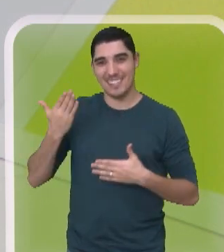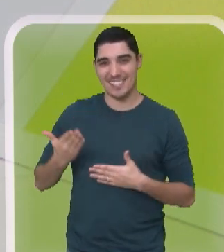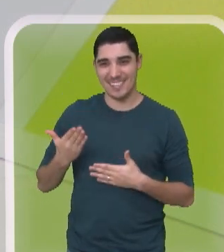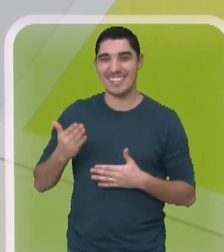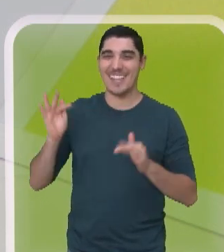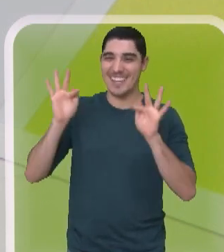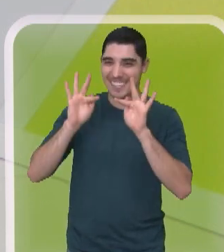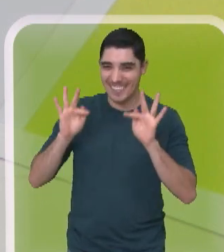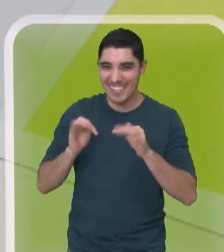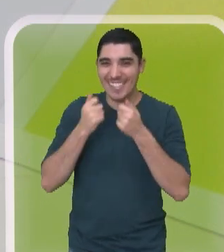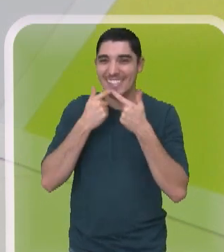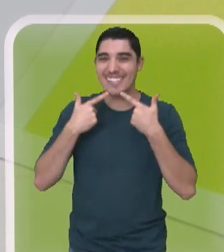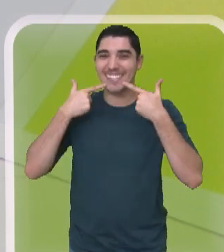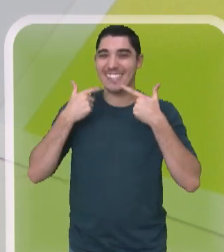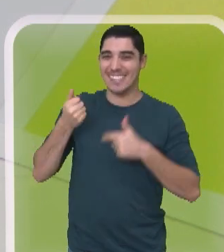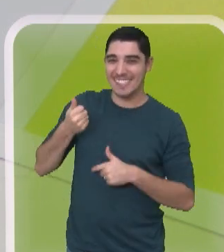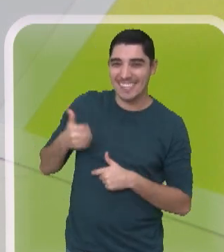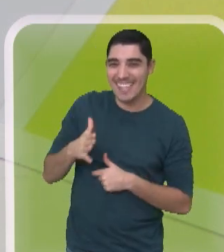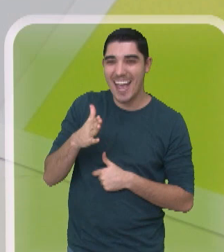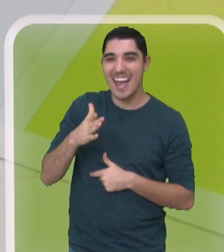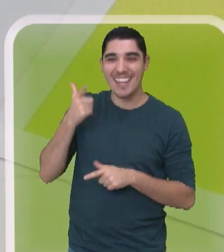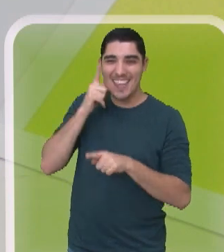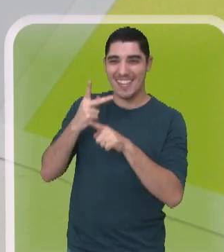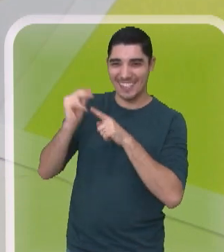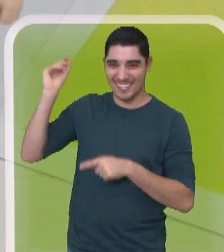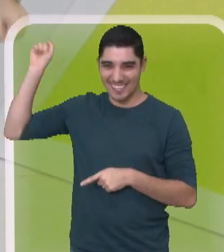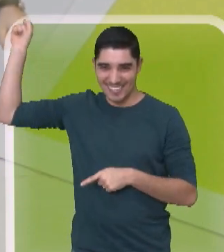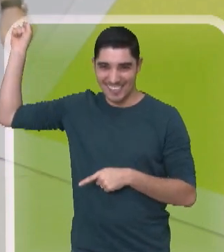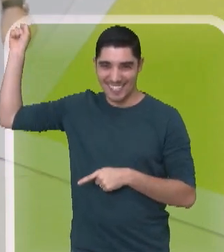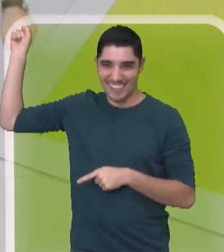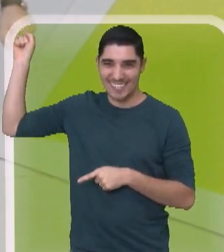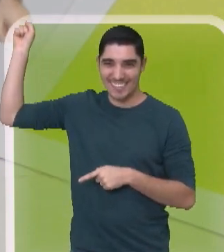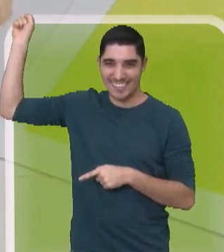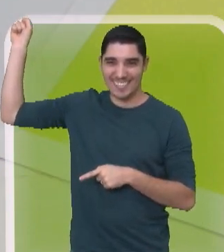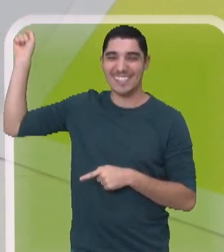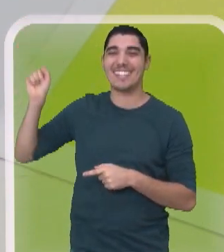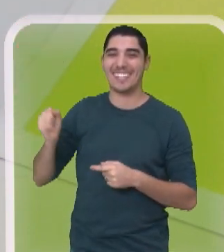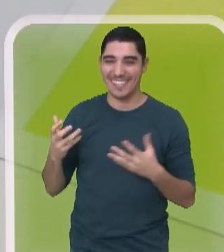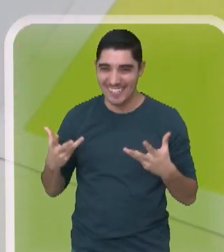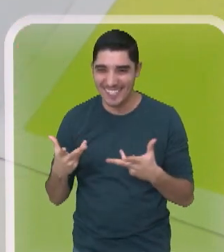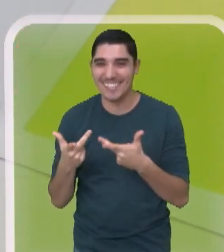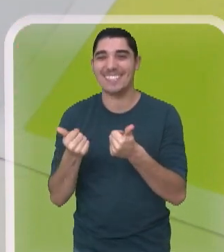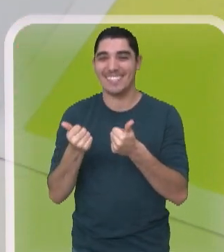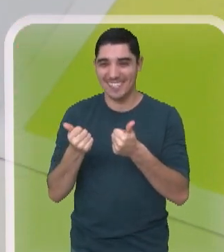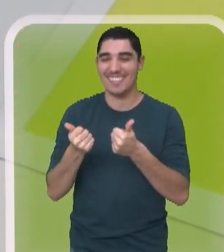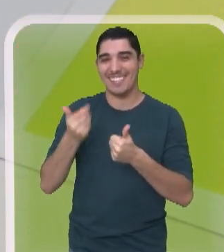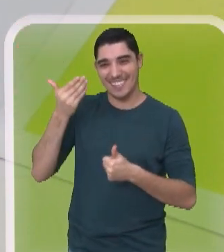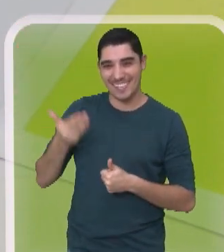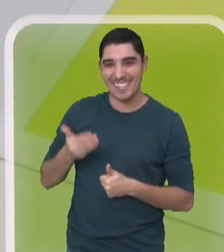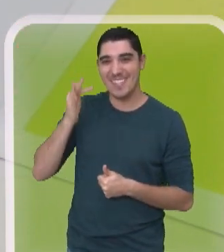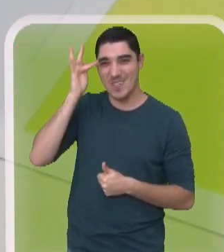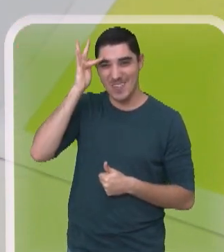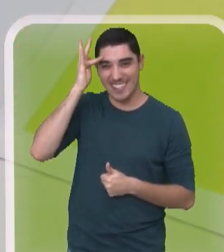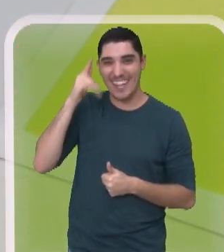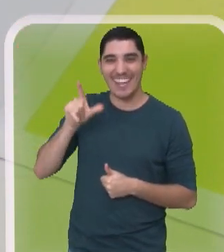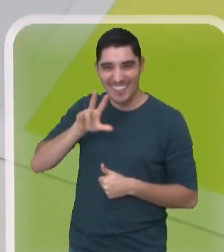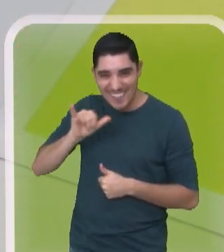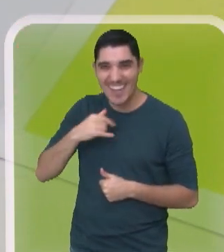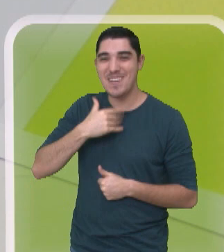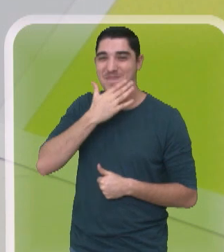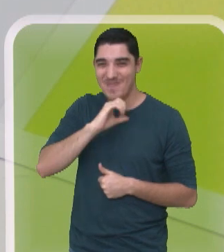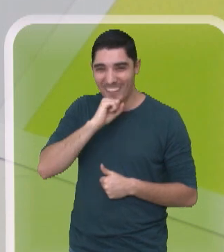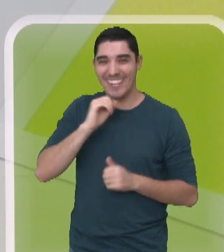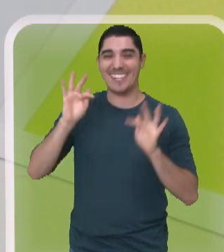Tá feliz da vida que o Santástico dele venceu mais uma. Aí, aquele soquinho, beleza, nosso querido Luiz Fernando. Vai ser papai, hein?